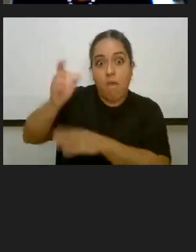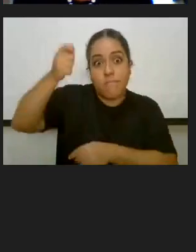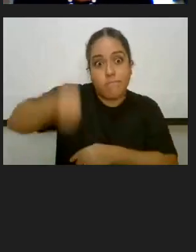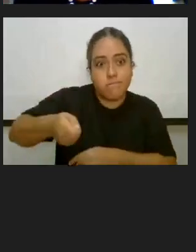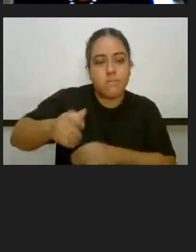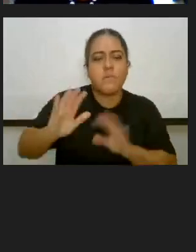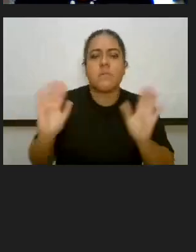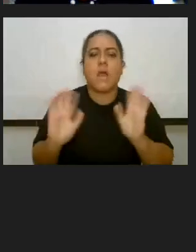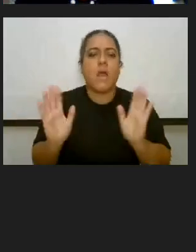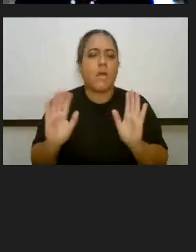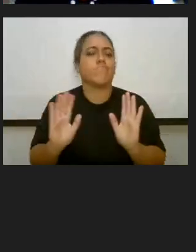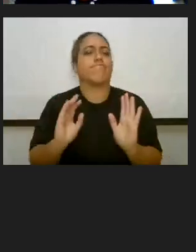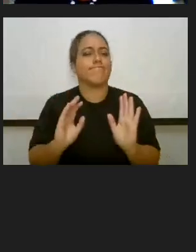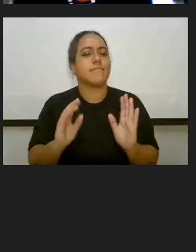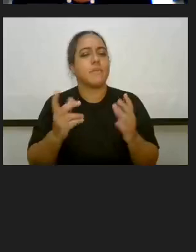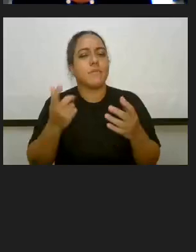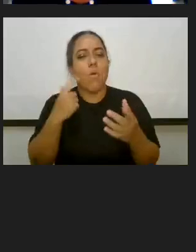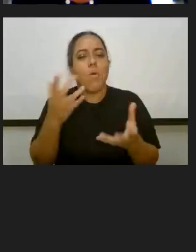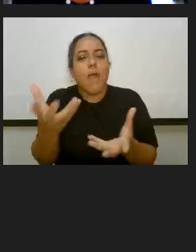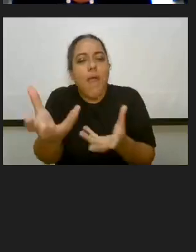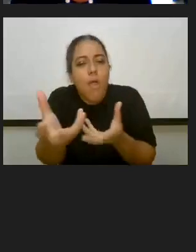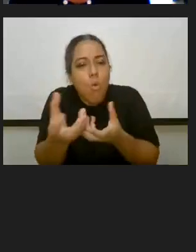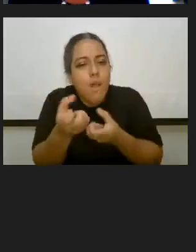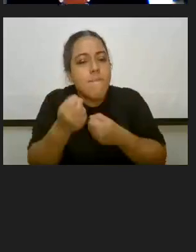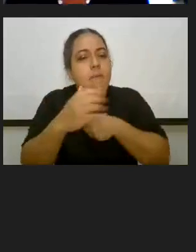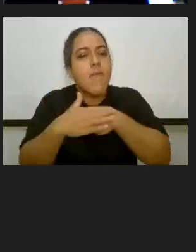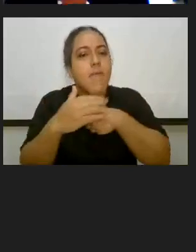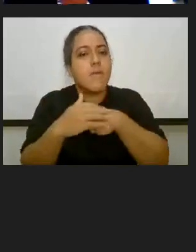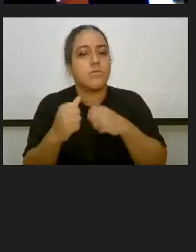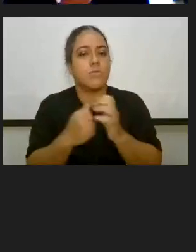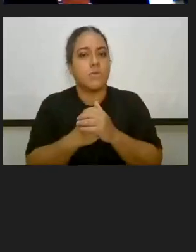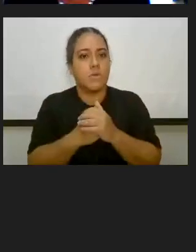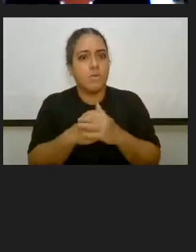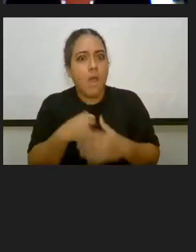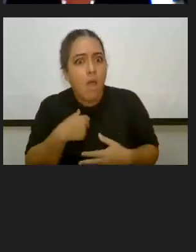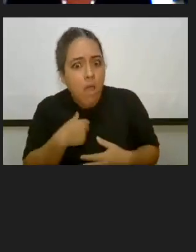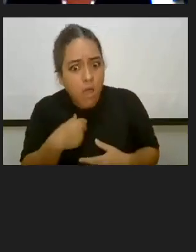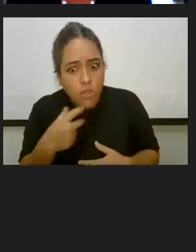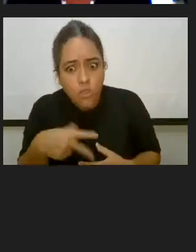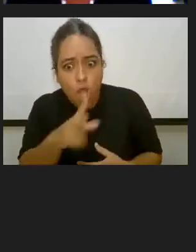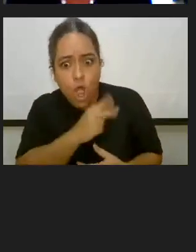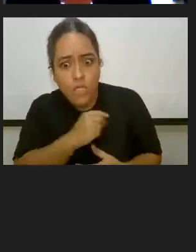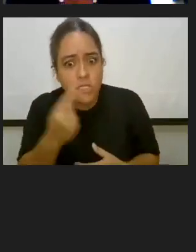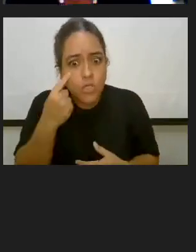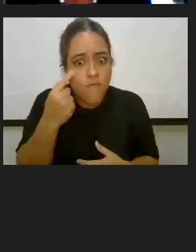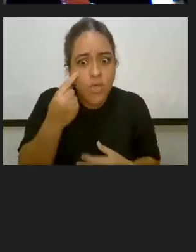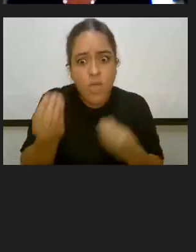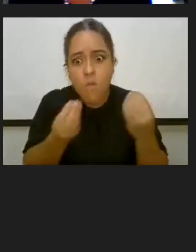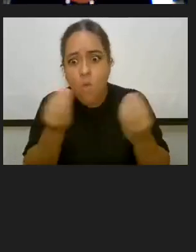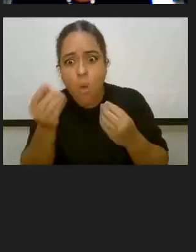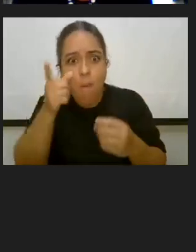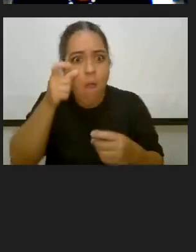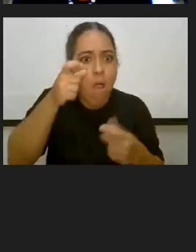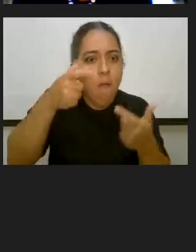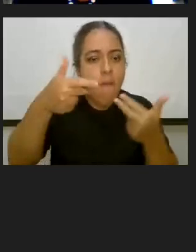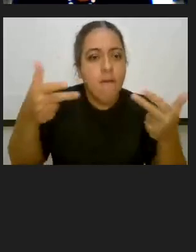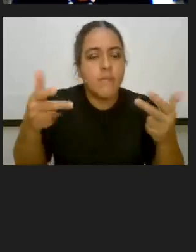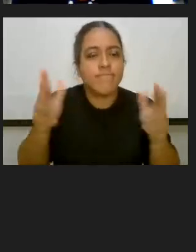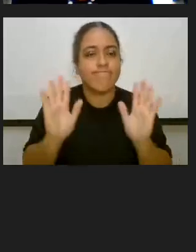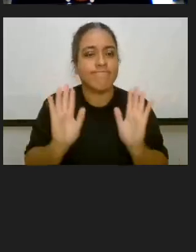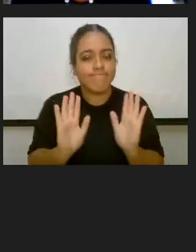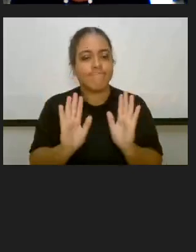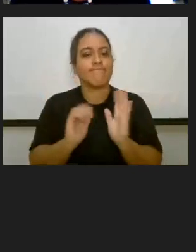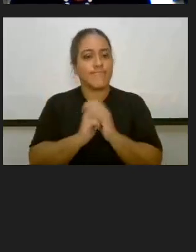tempo, aquele interesse, nossa, cortou, nossa, deixa eu ver o tamanho do corte. Nossa, foi profundo.